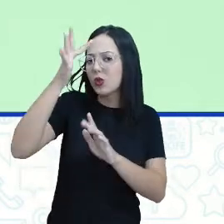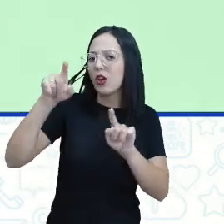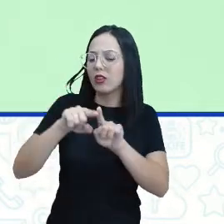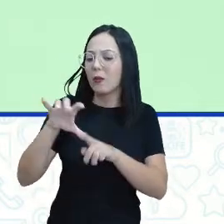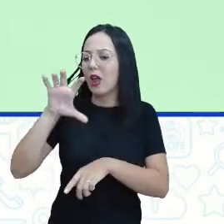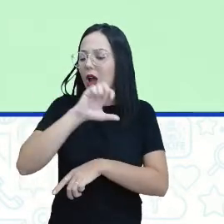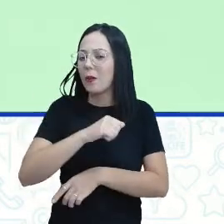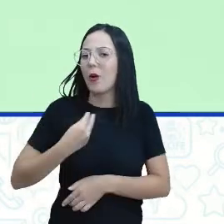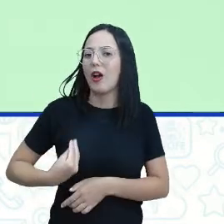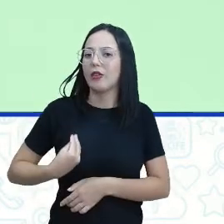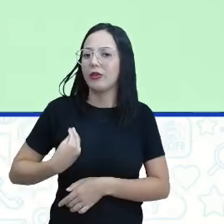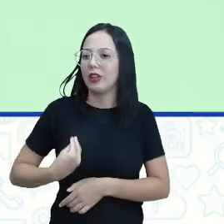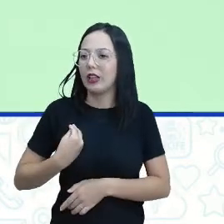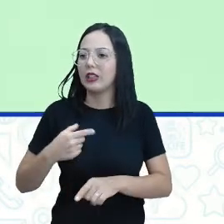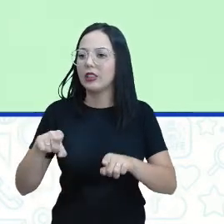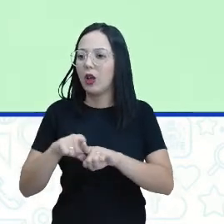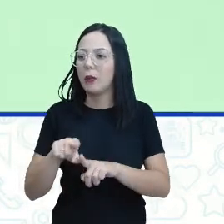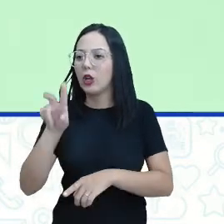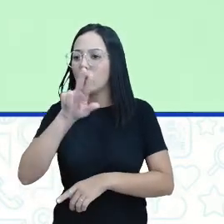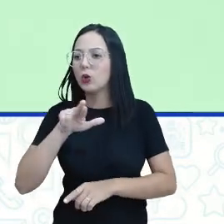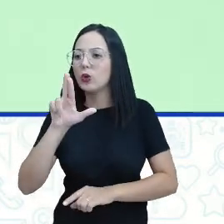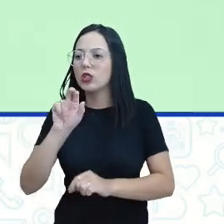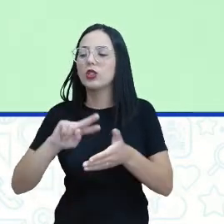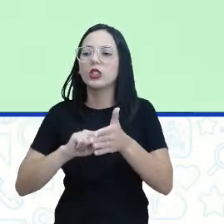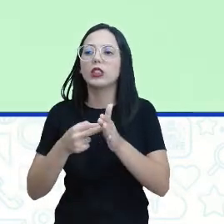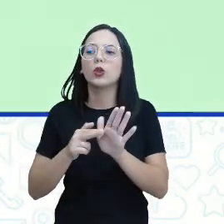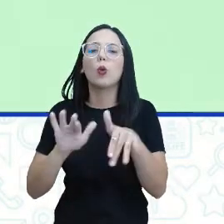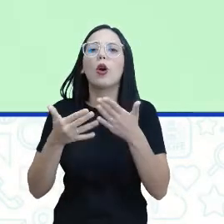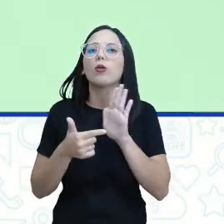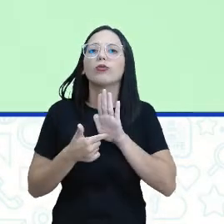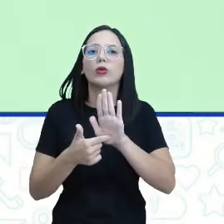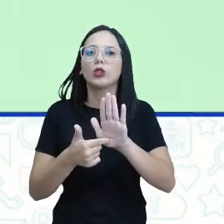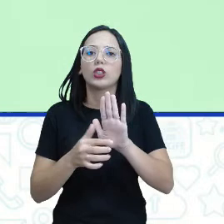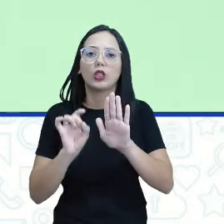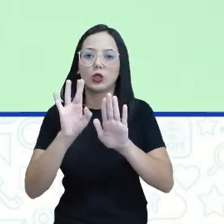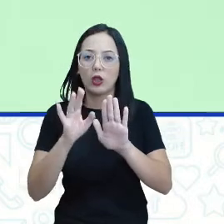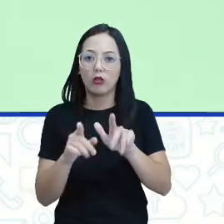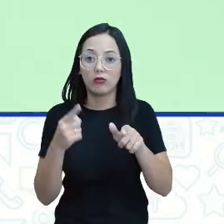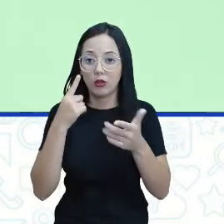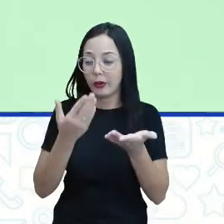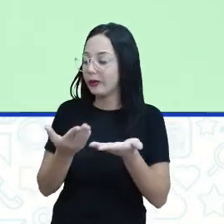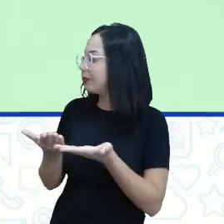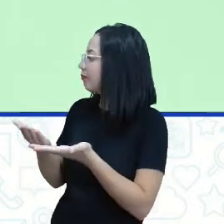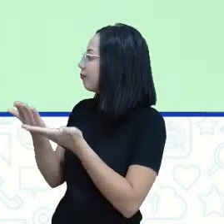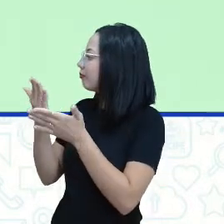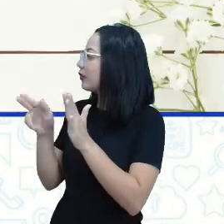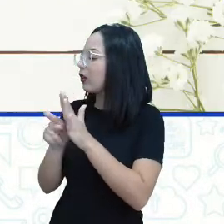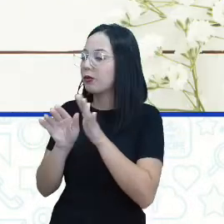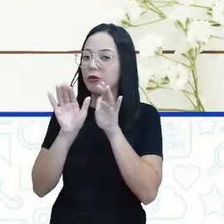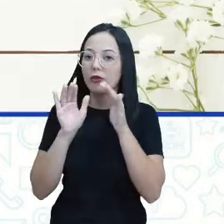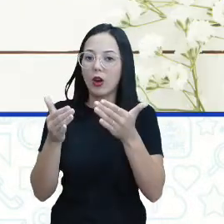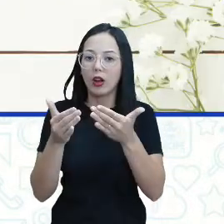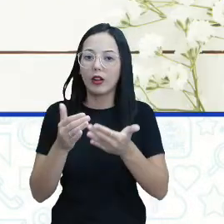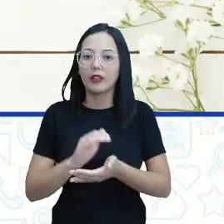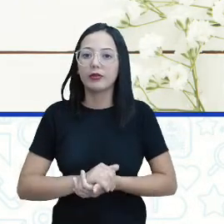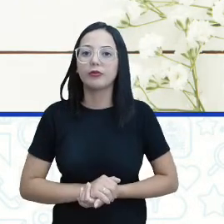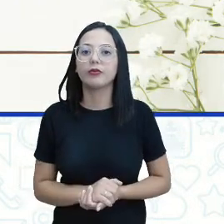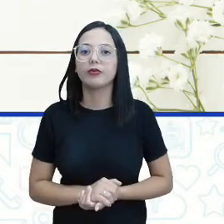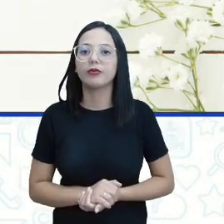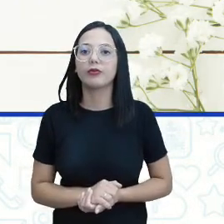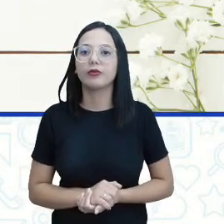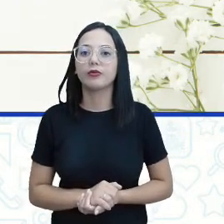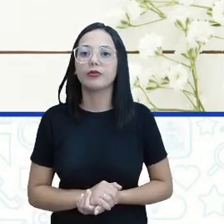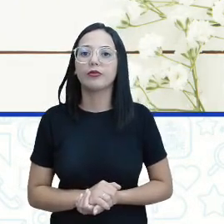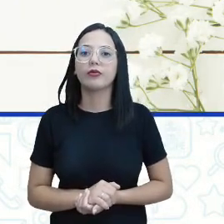vida. E aqui eu estou usando com que sentido? Para destacar, para enfatizar. Mas